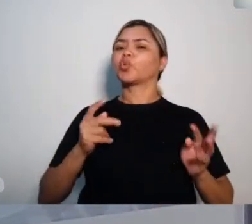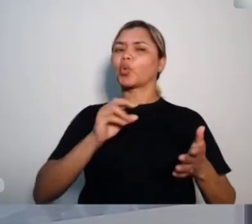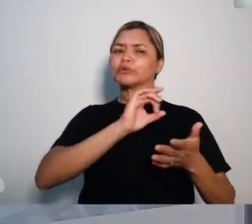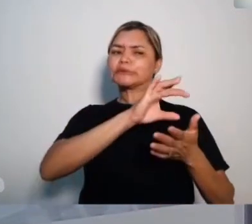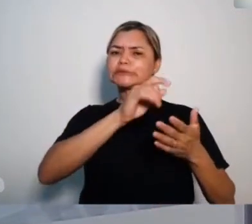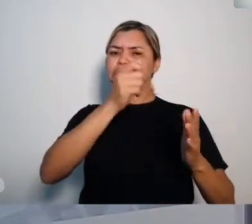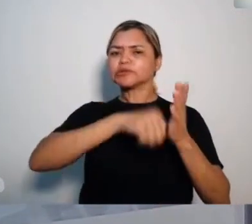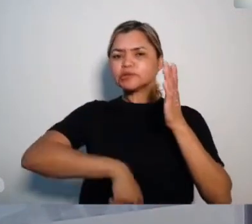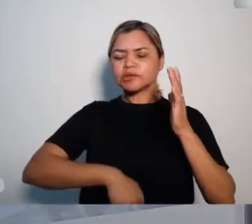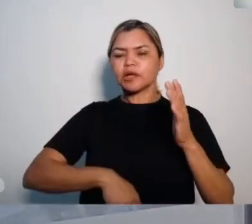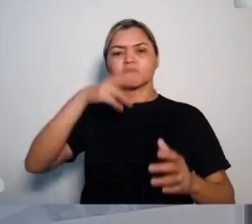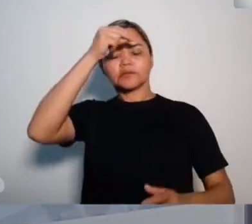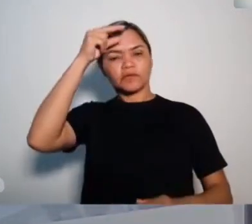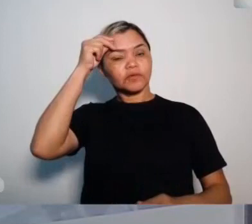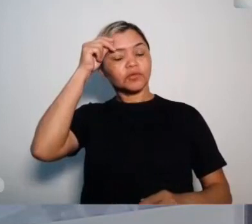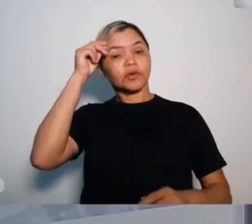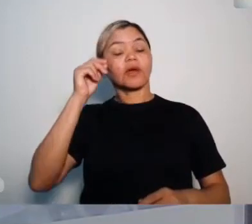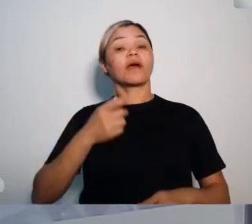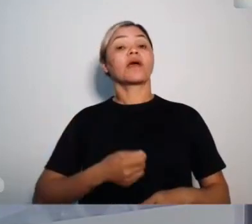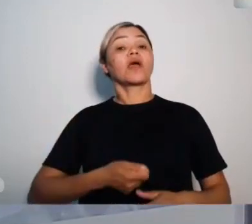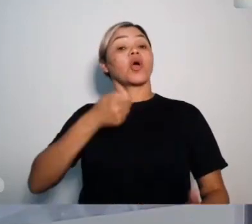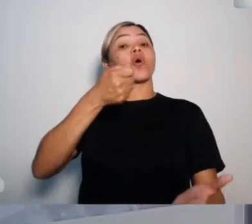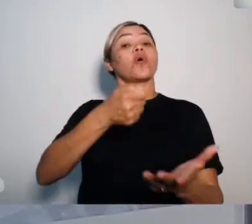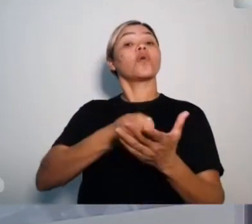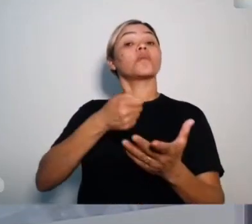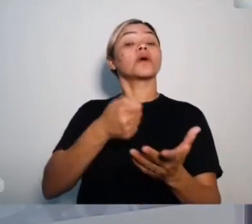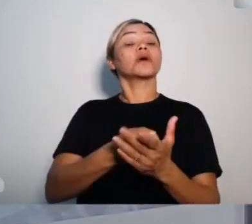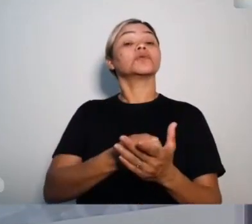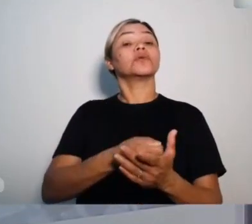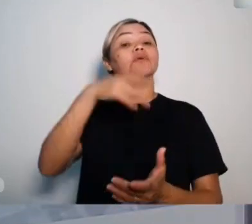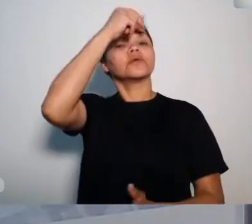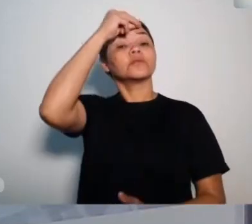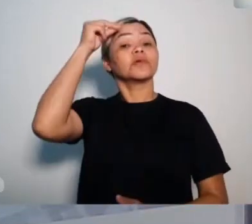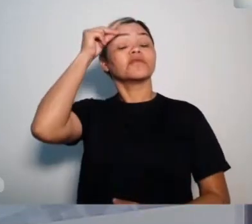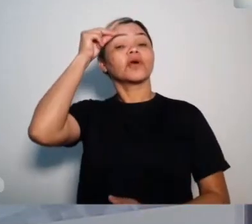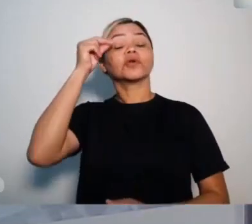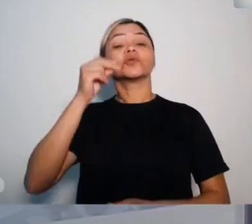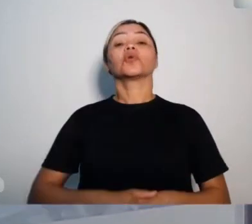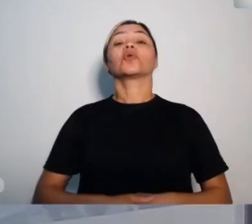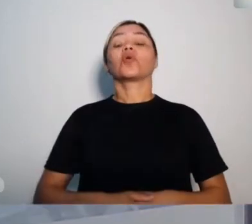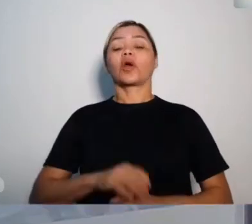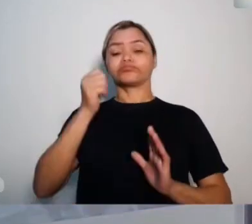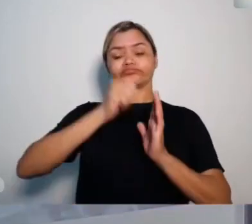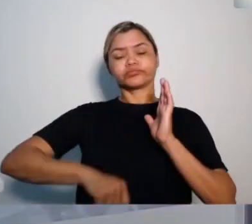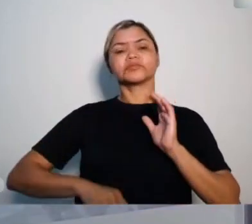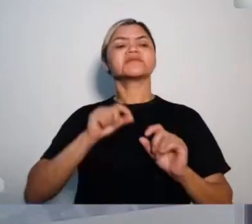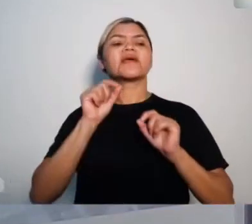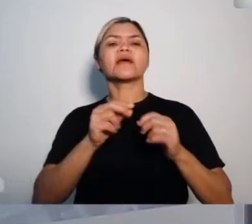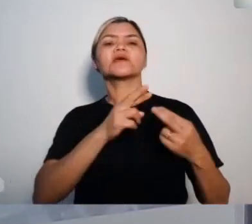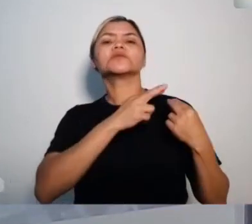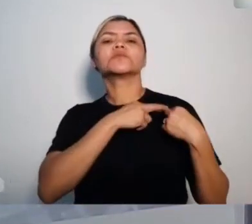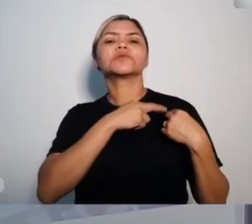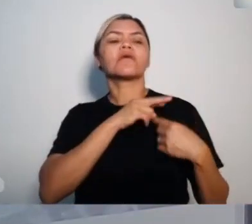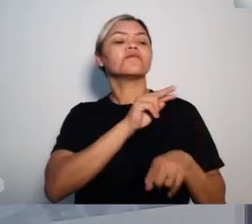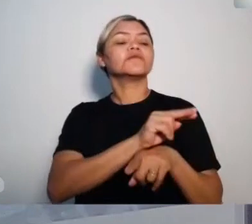Todo contrato da prefeitura é obrigatório o prefeito colocar no contrato quem é que vai ser o fiscal